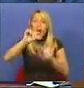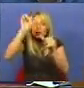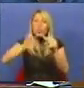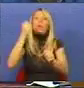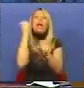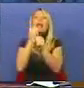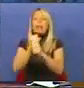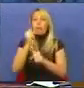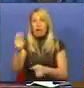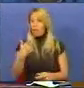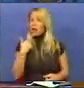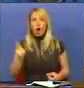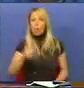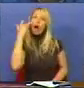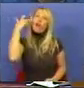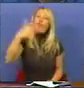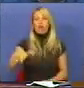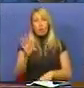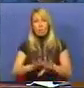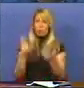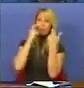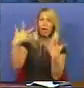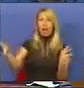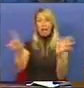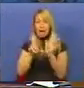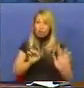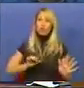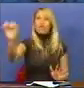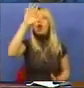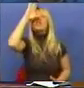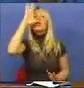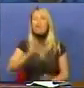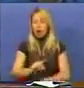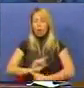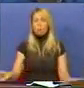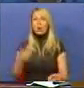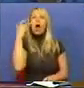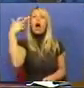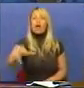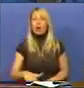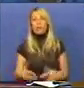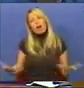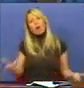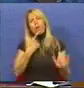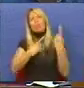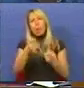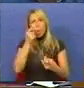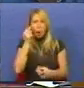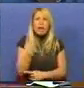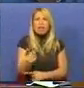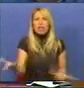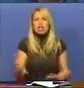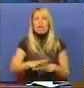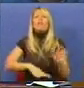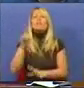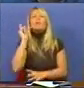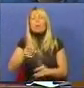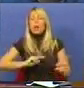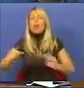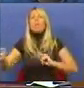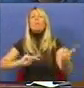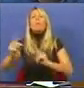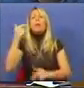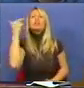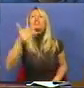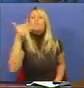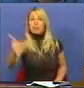das leis do vosso governo que os impedem de reformar. O que é que um homem destes vai fazer na mobilidade especial? Homens